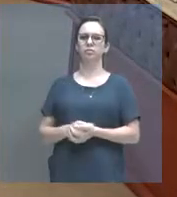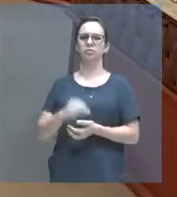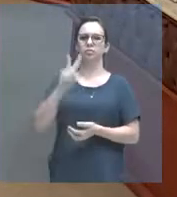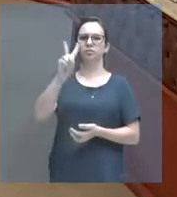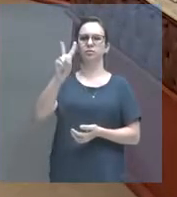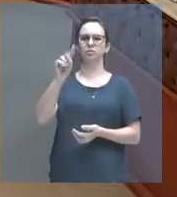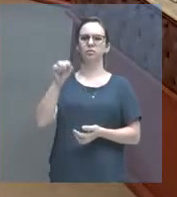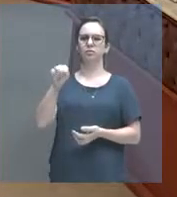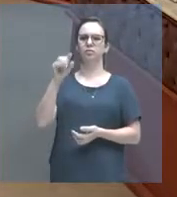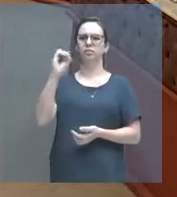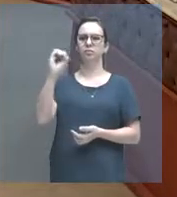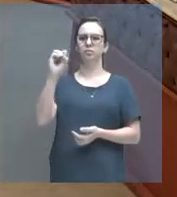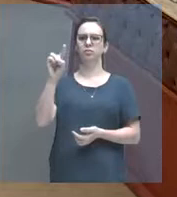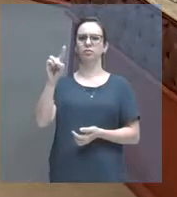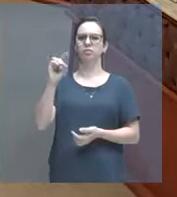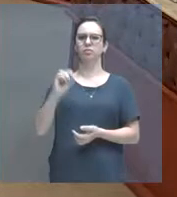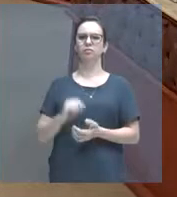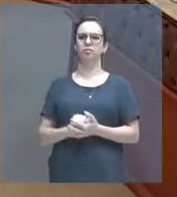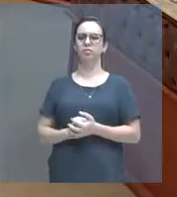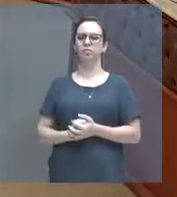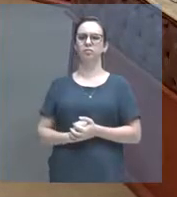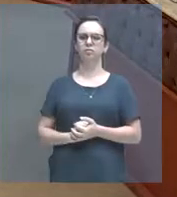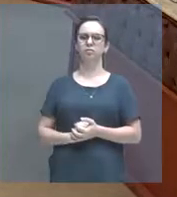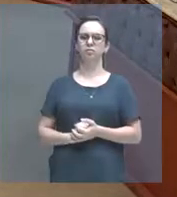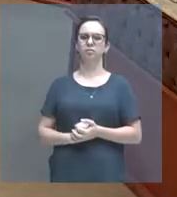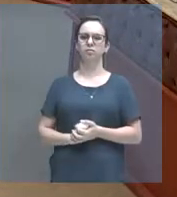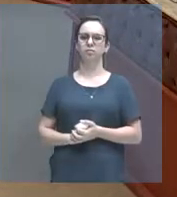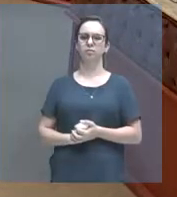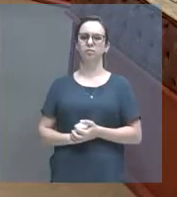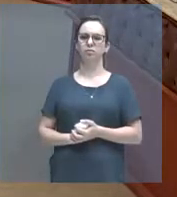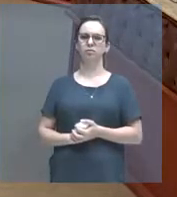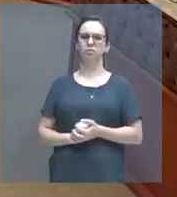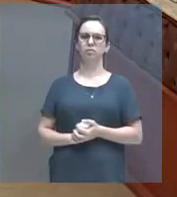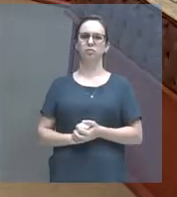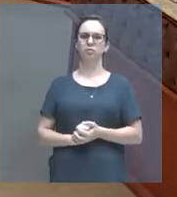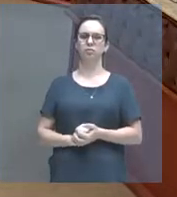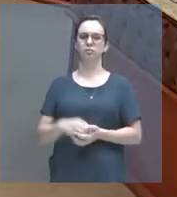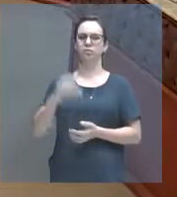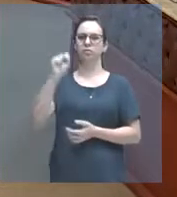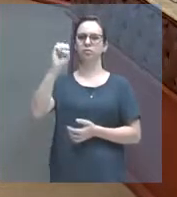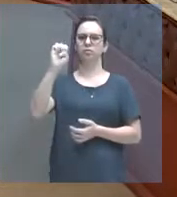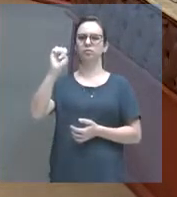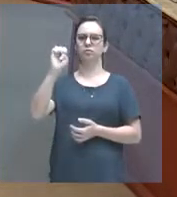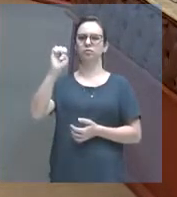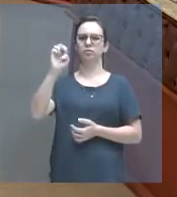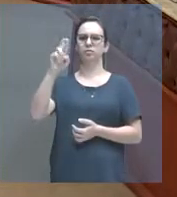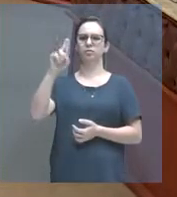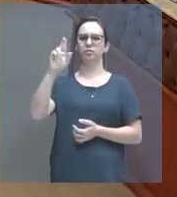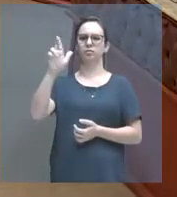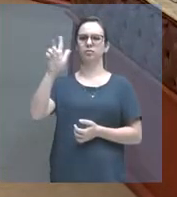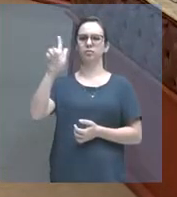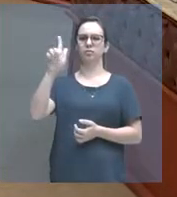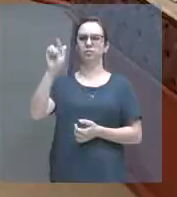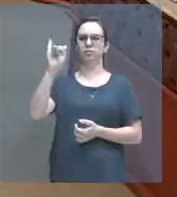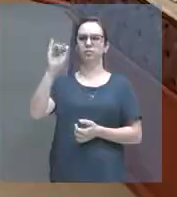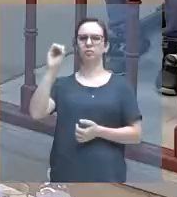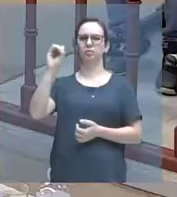toda a comunidade da VO, Dr. Sérgio Frederico.